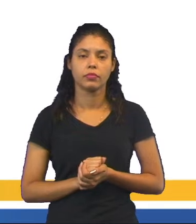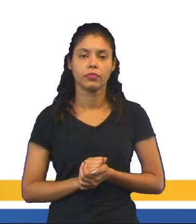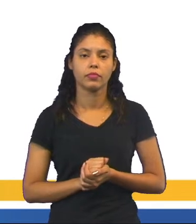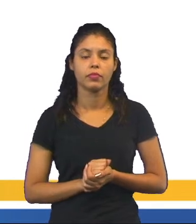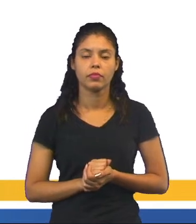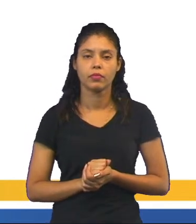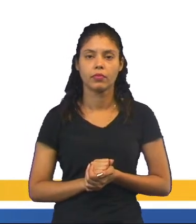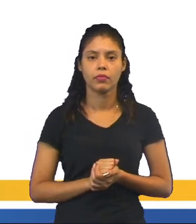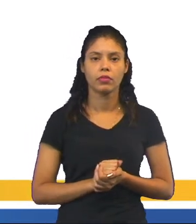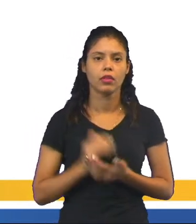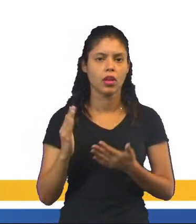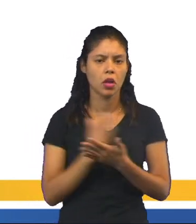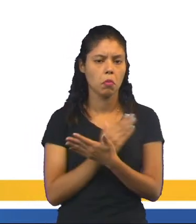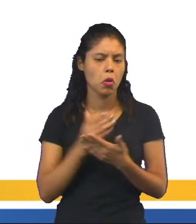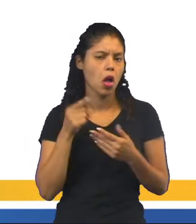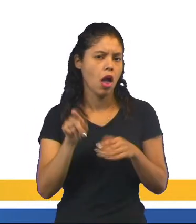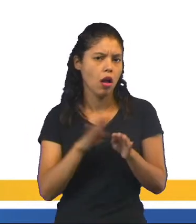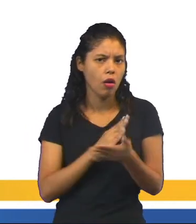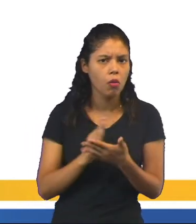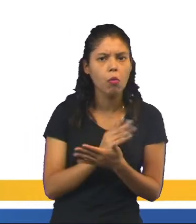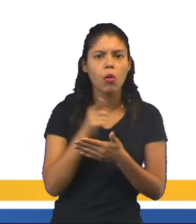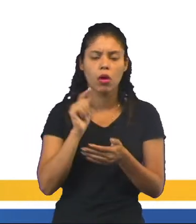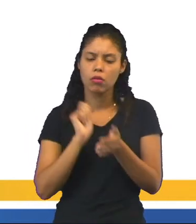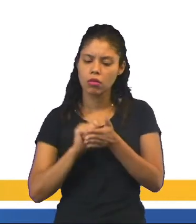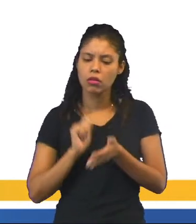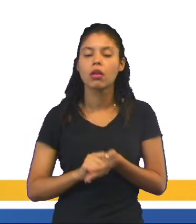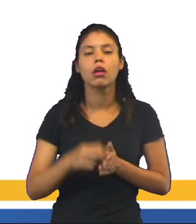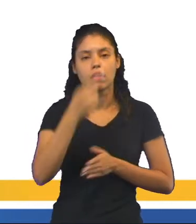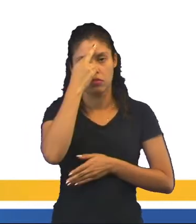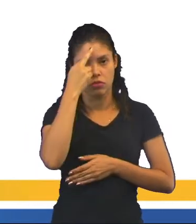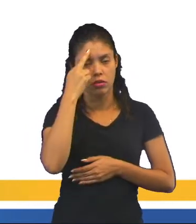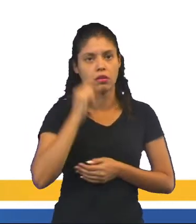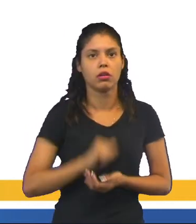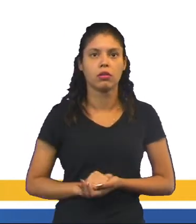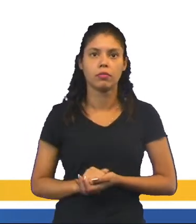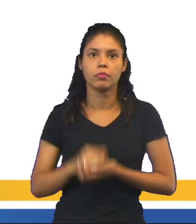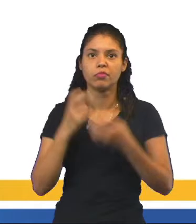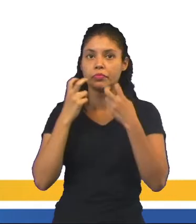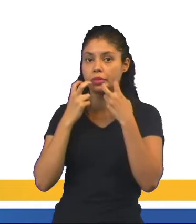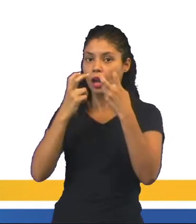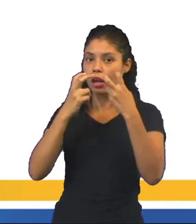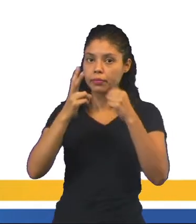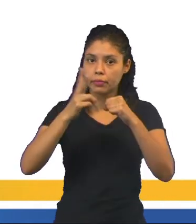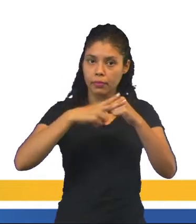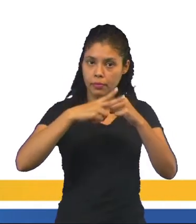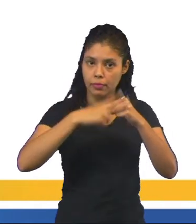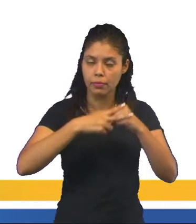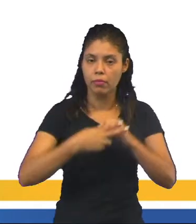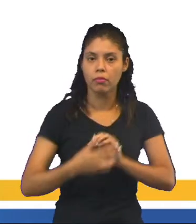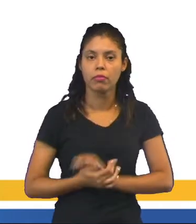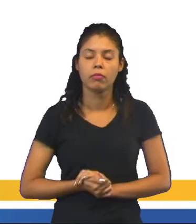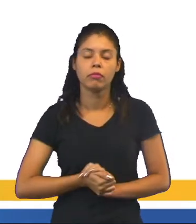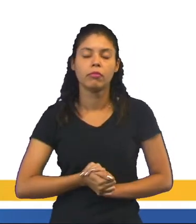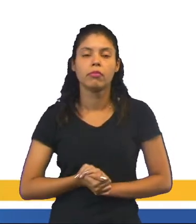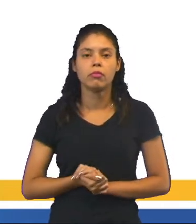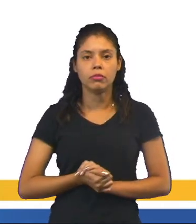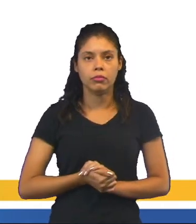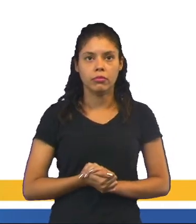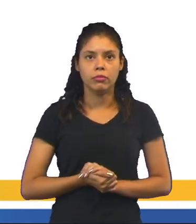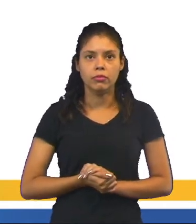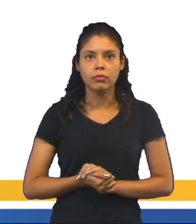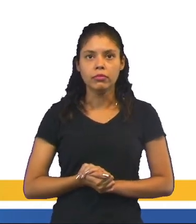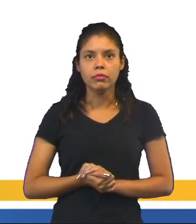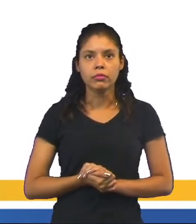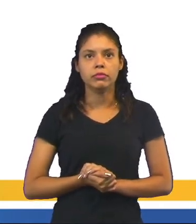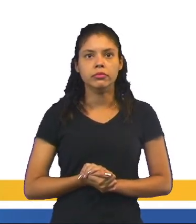não, protesto, dependendo da história que você tá escrevendo, é claro. Gritou, aí você coloca lá o